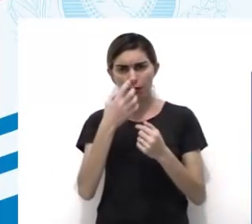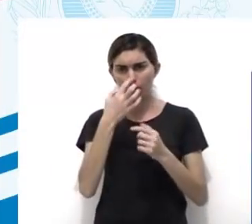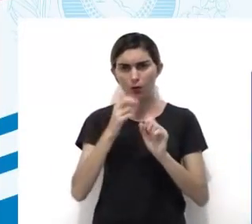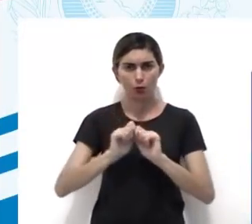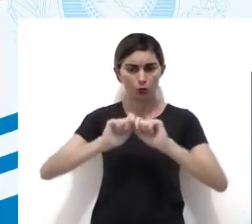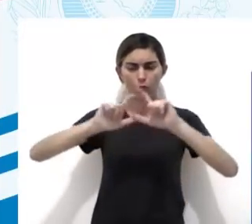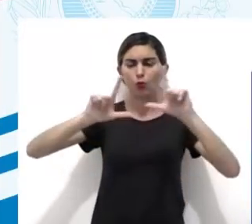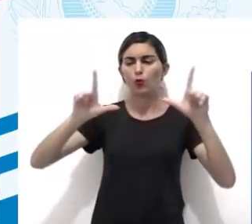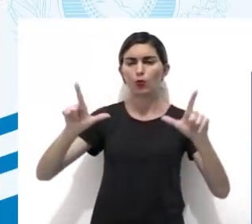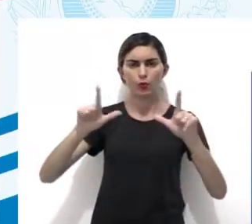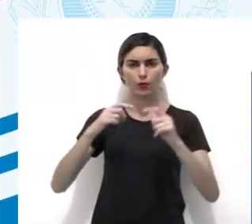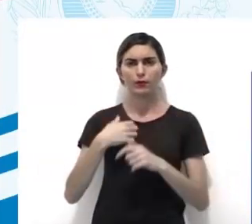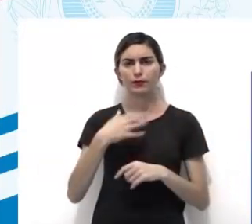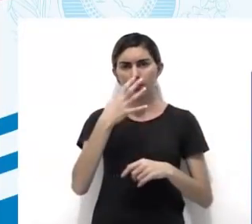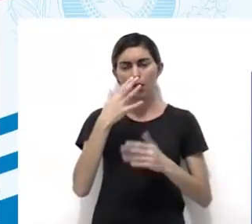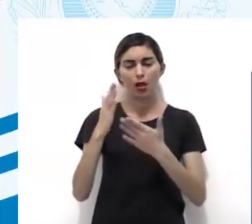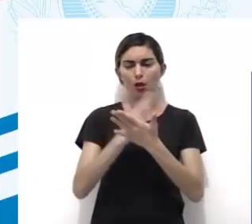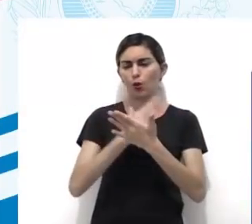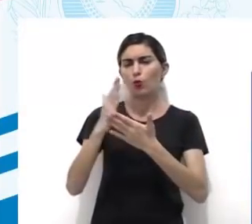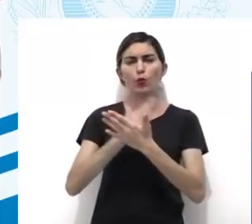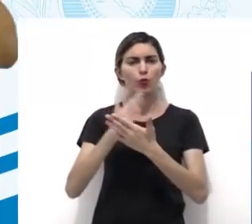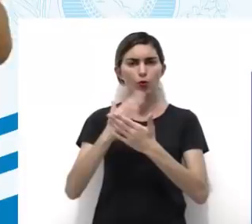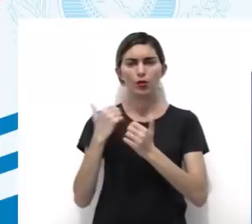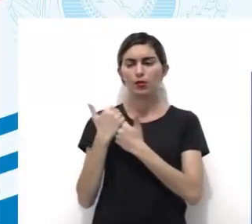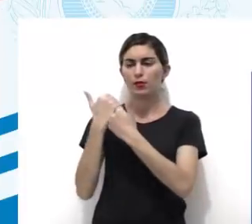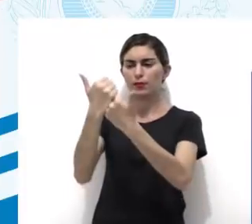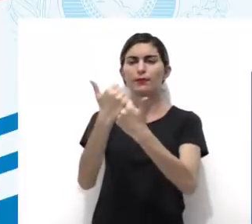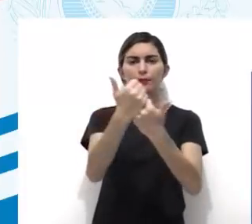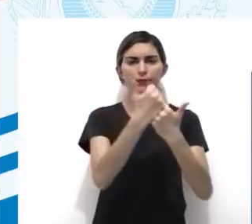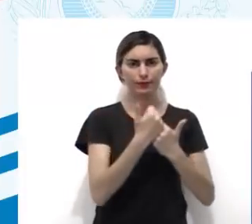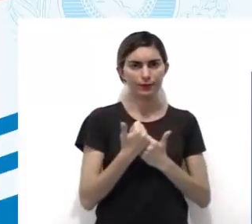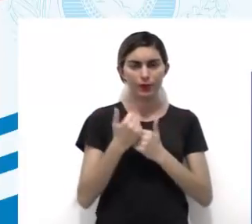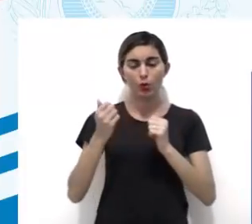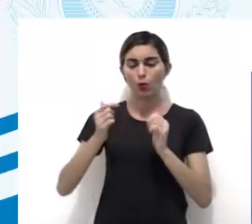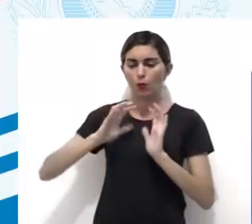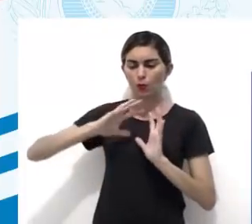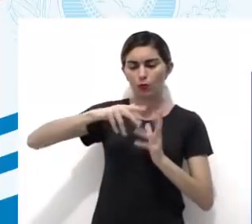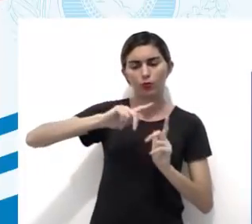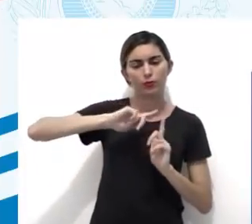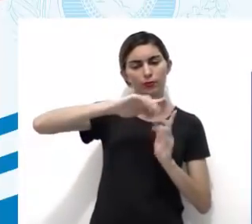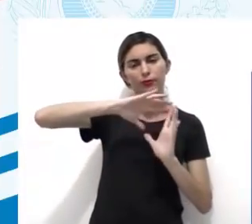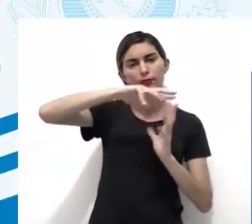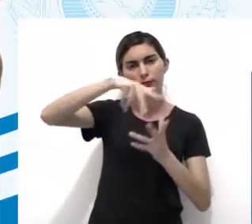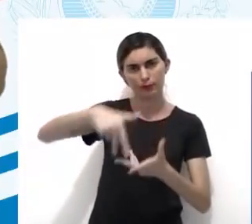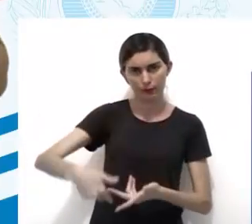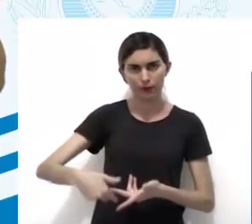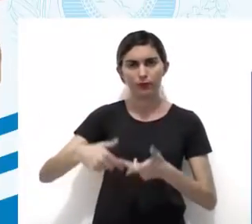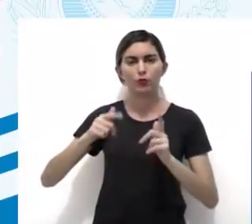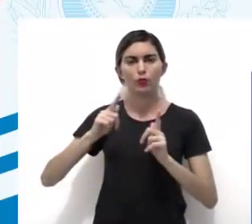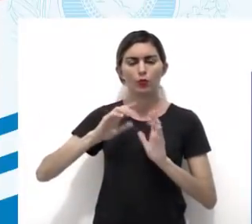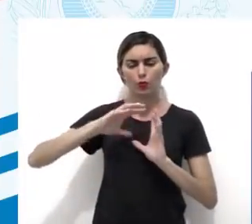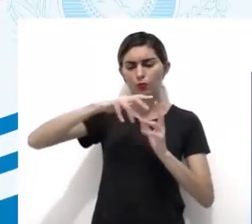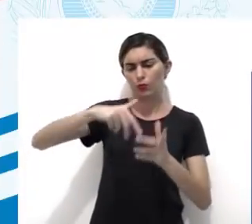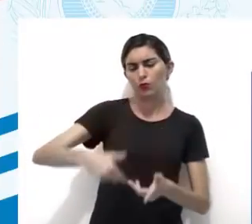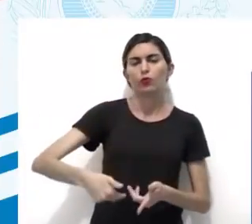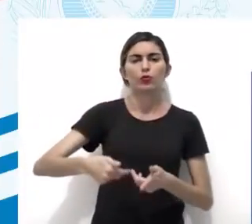observar aí na tela, não é? Algumas representações desse mundo globalizado, não é? Um mundo que